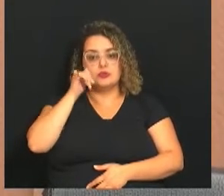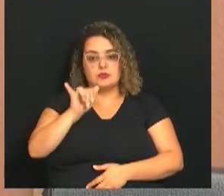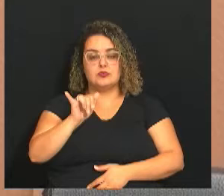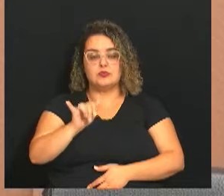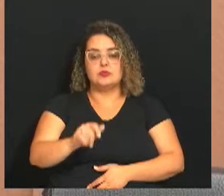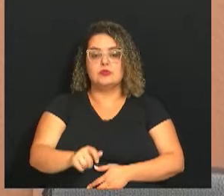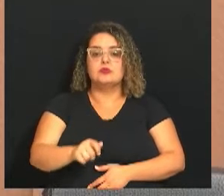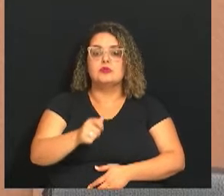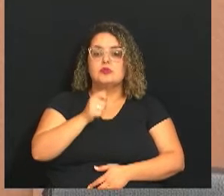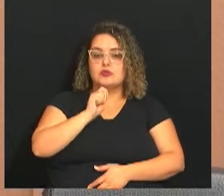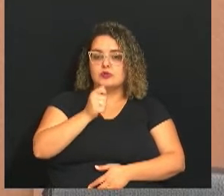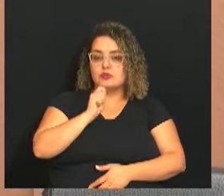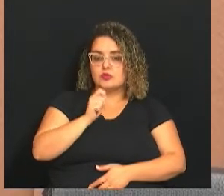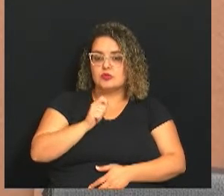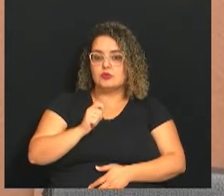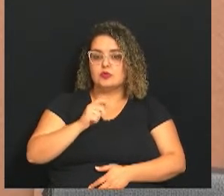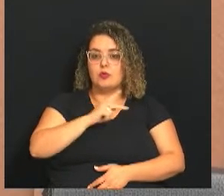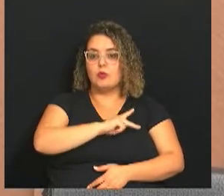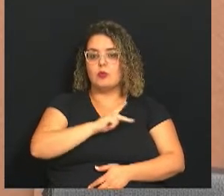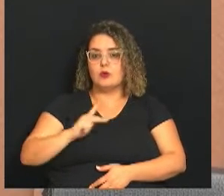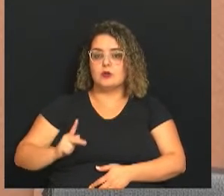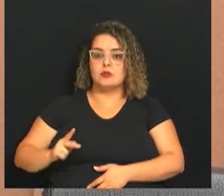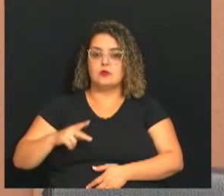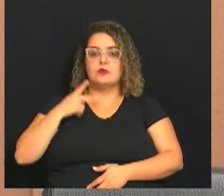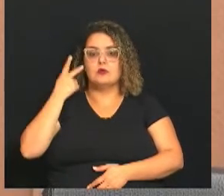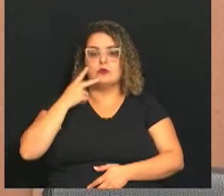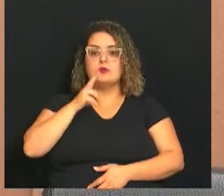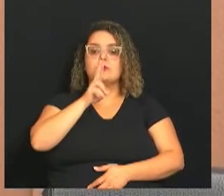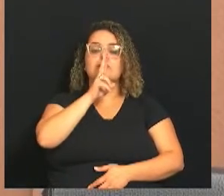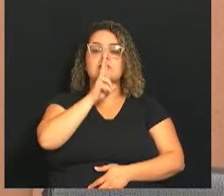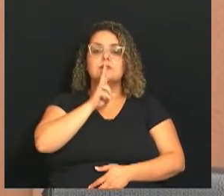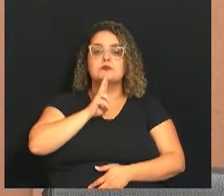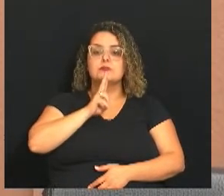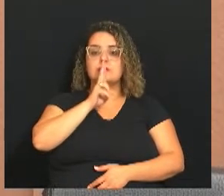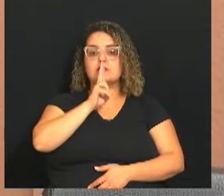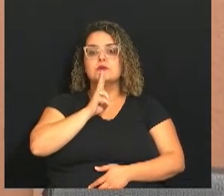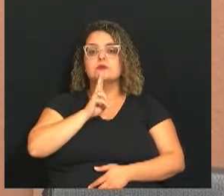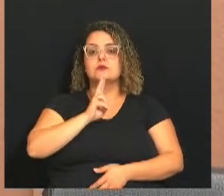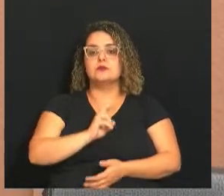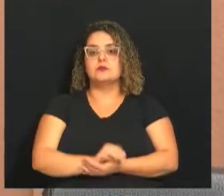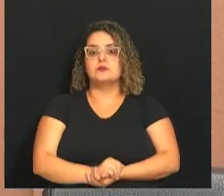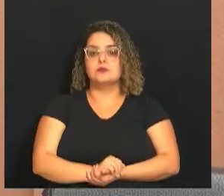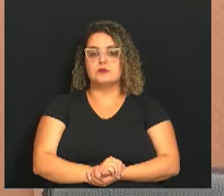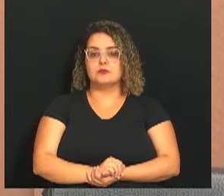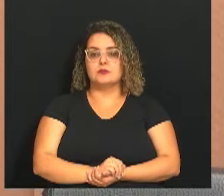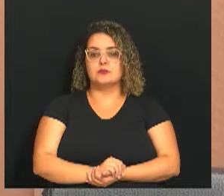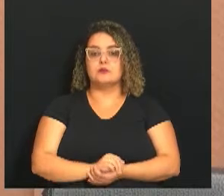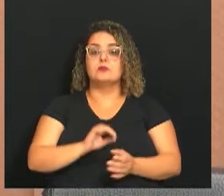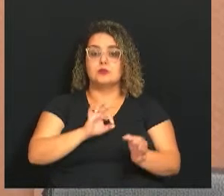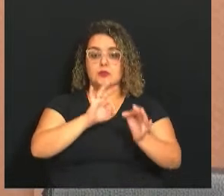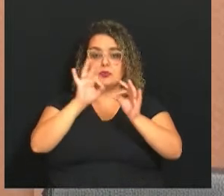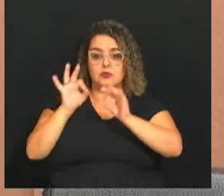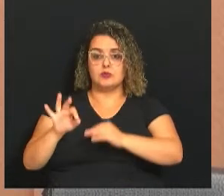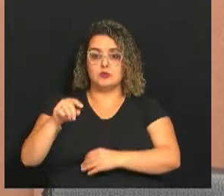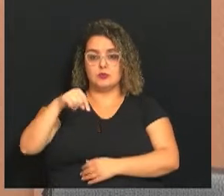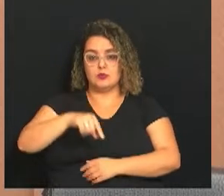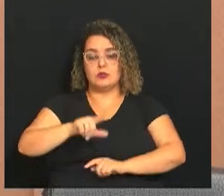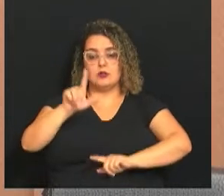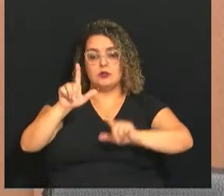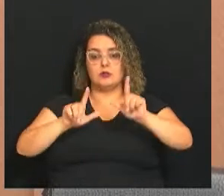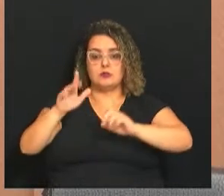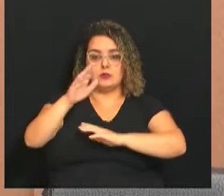Quem vai presidir essa reunião é o vereador Nelson Rossiri, e você pode acompanhar aqui pela TV Câmara